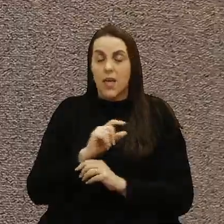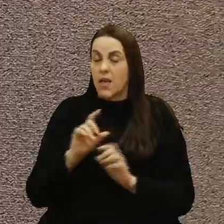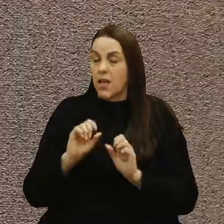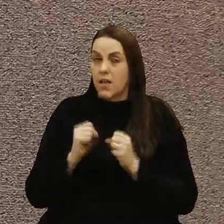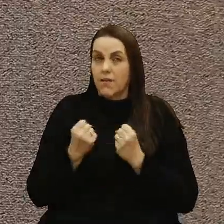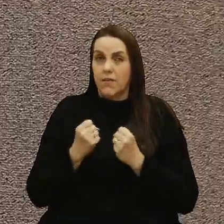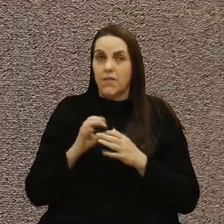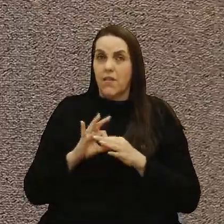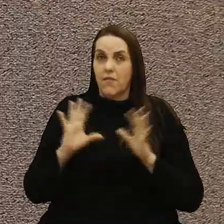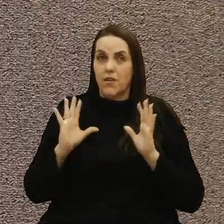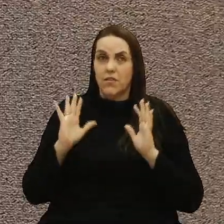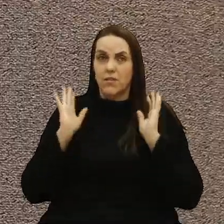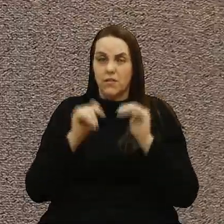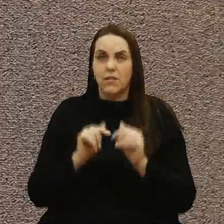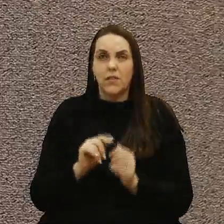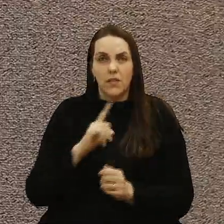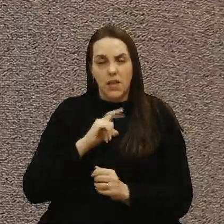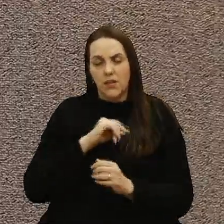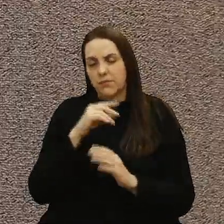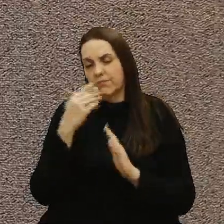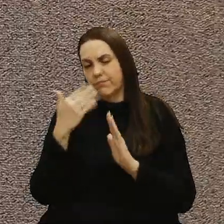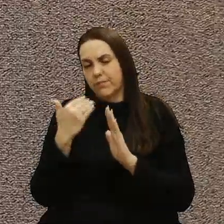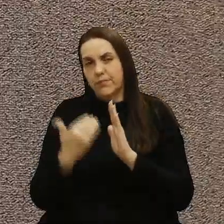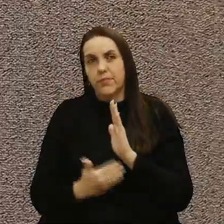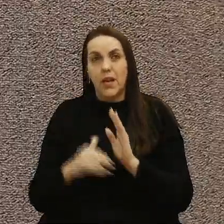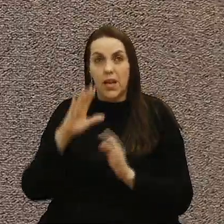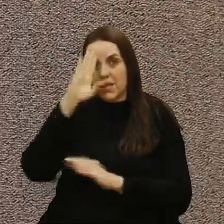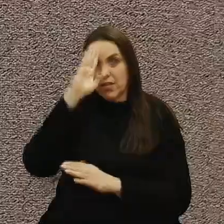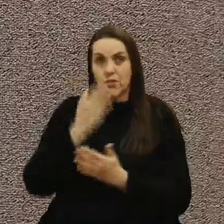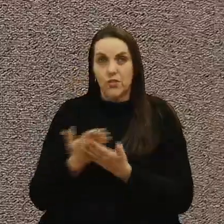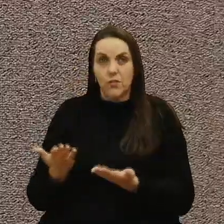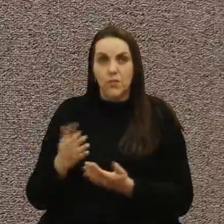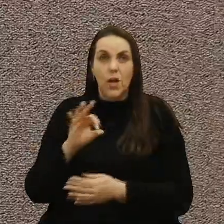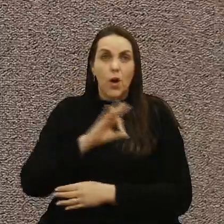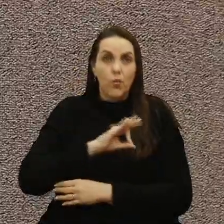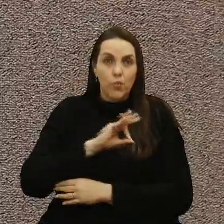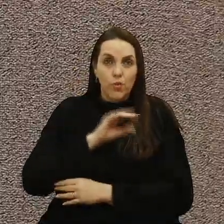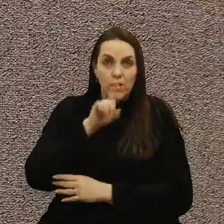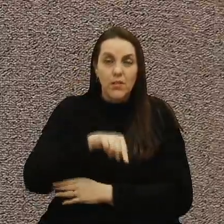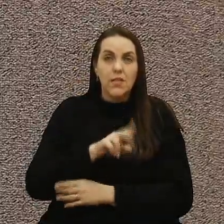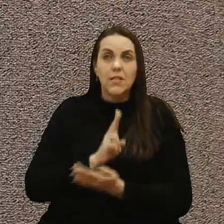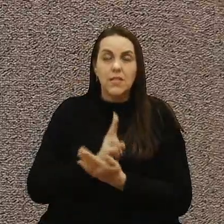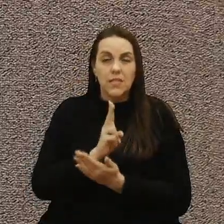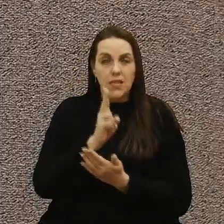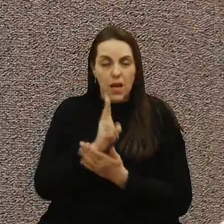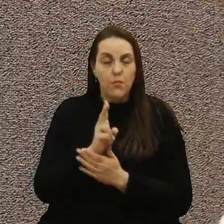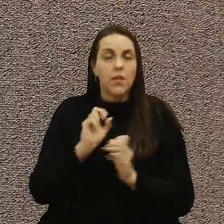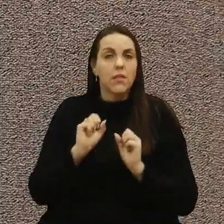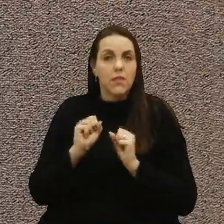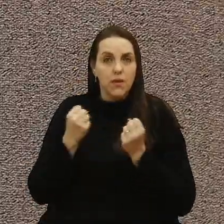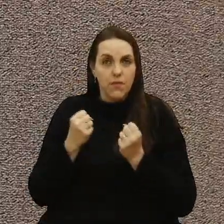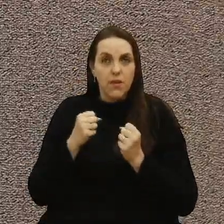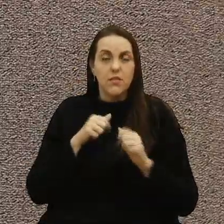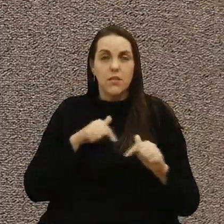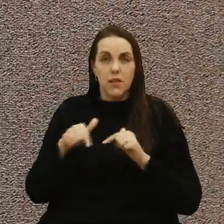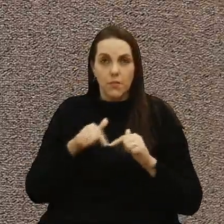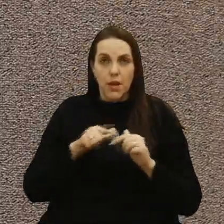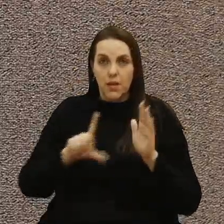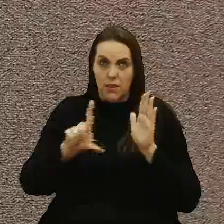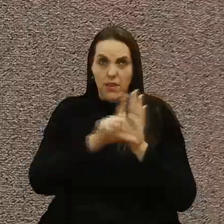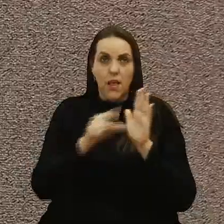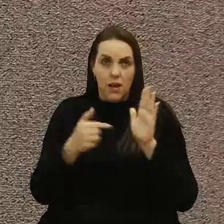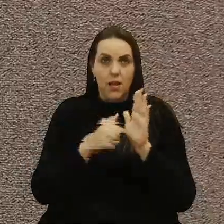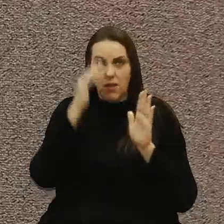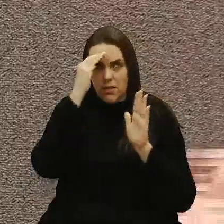de terceiros e tudo isso que a gente acredita. Então, que a polícia seja sempre em legítima defesa, atue dentro da lei, mas que, se